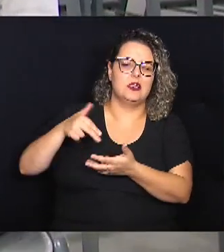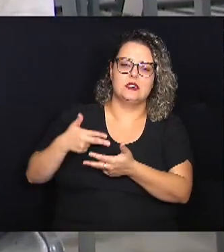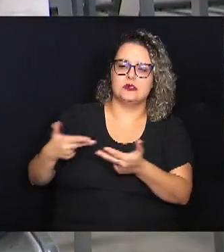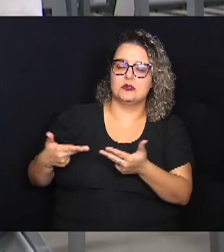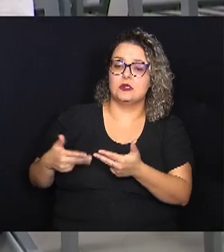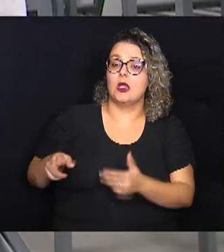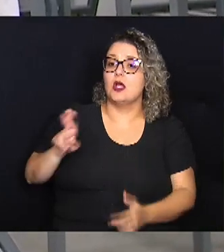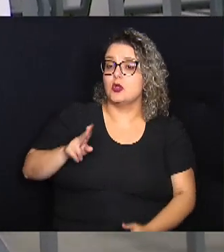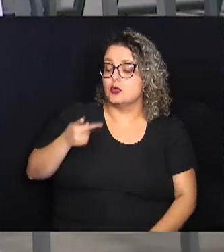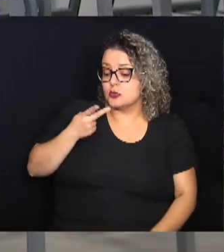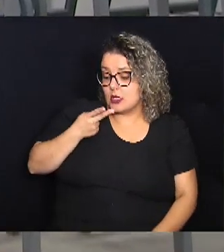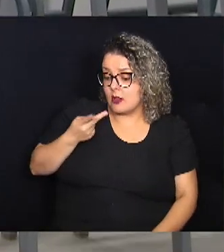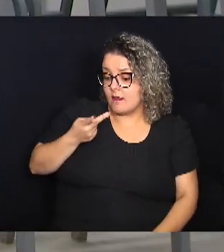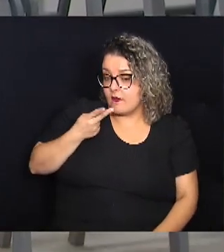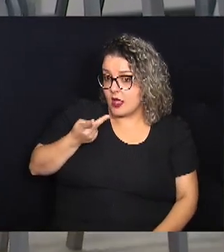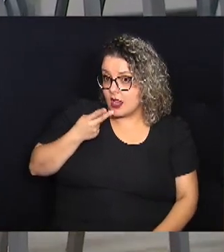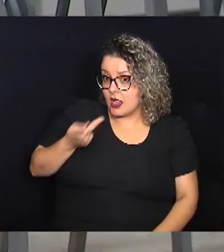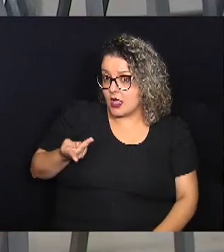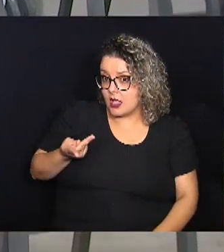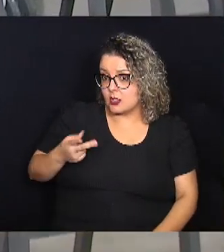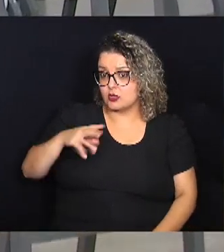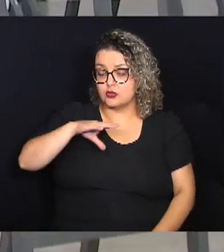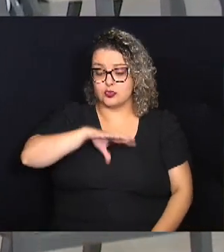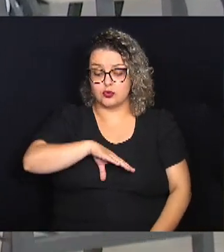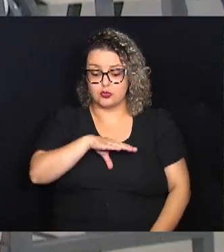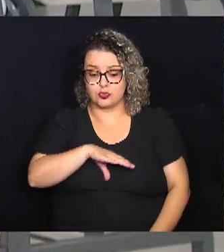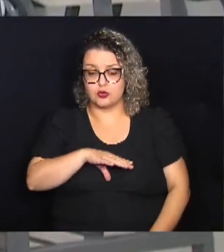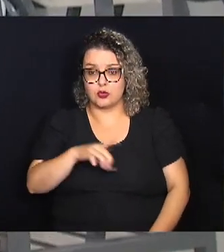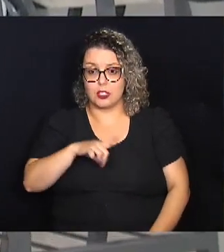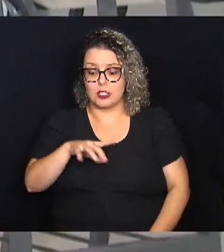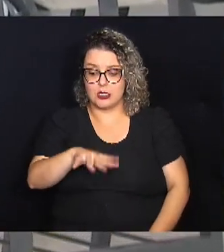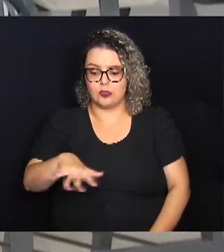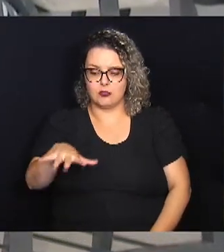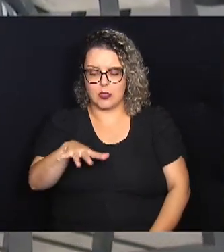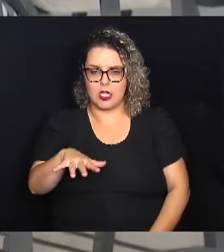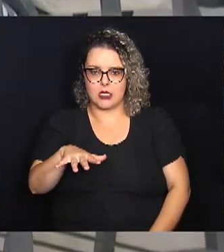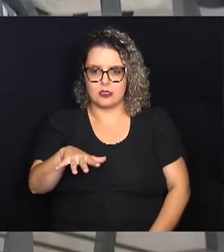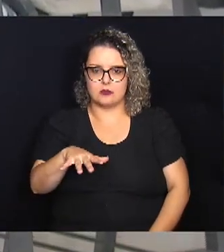uso falado do português brasileiro tem numa determinada região,